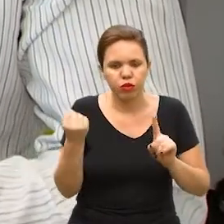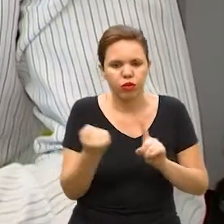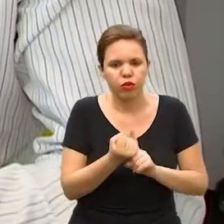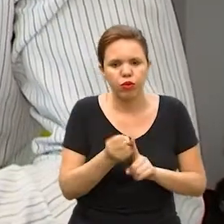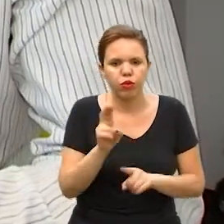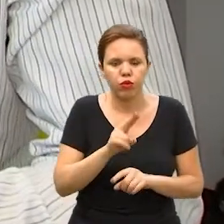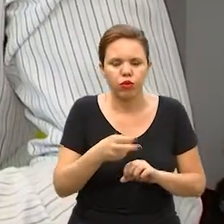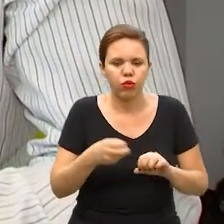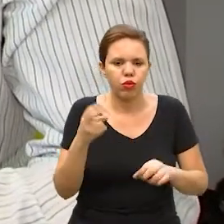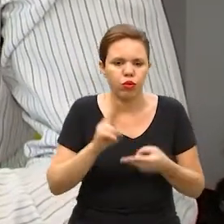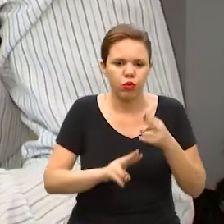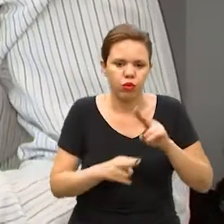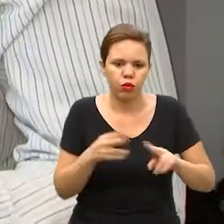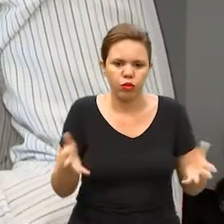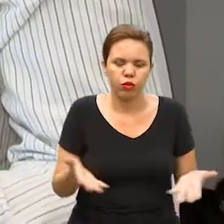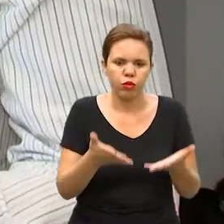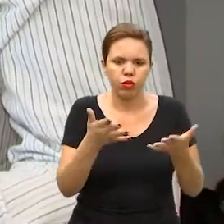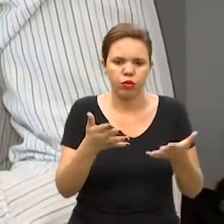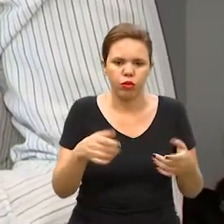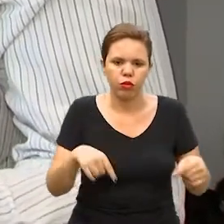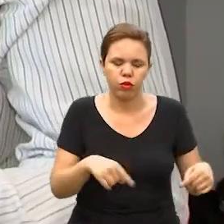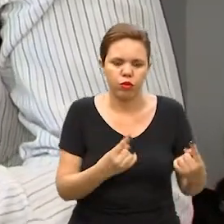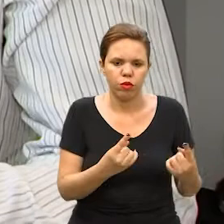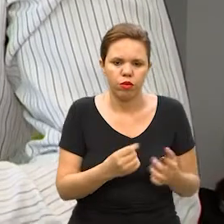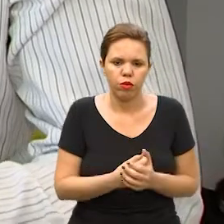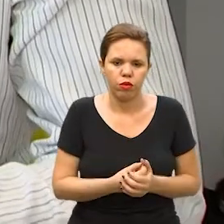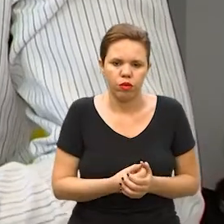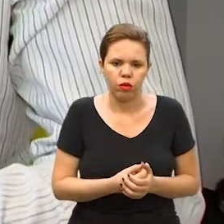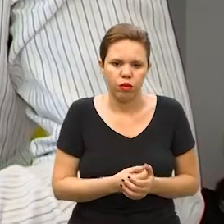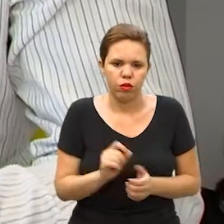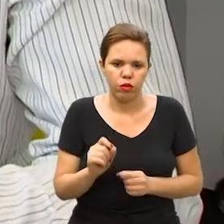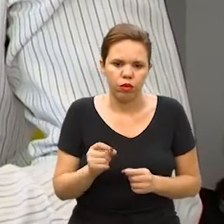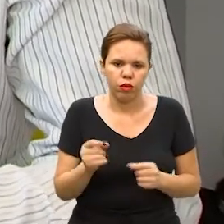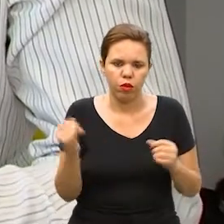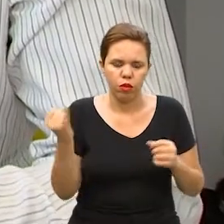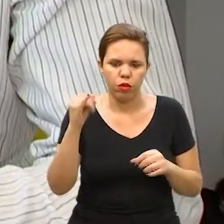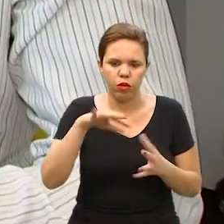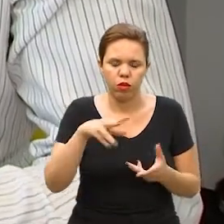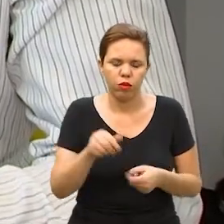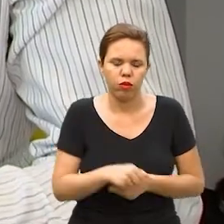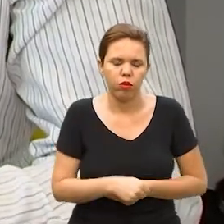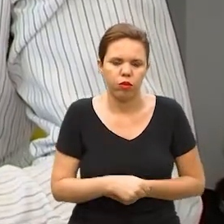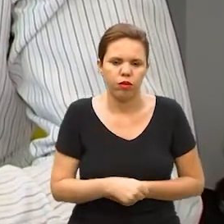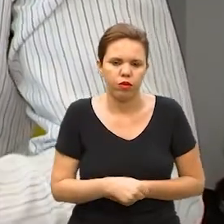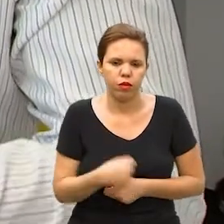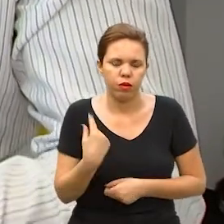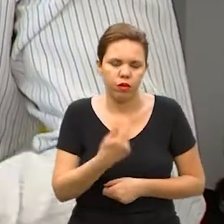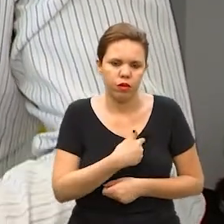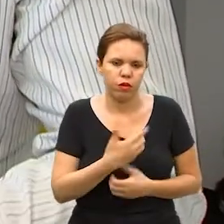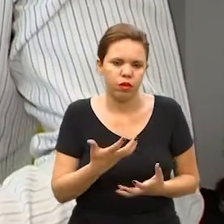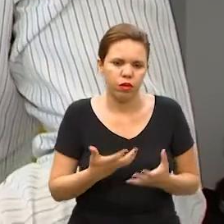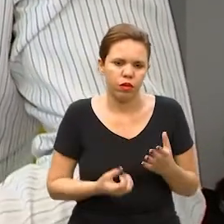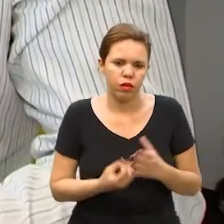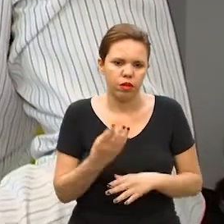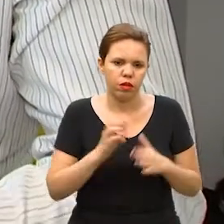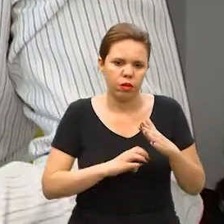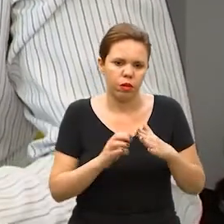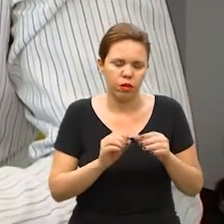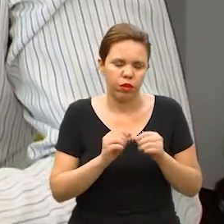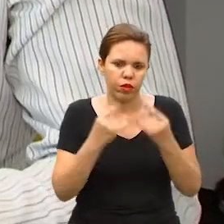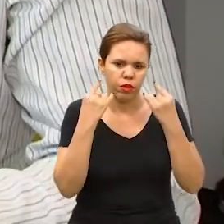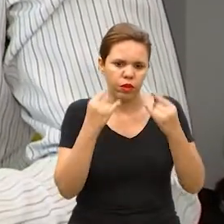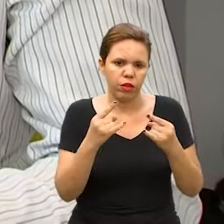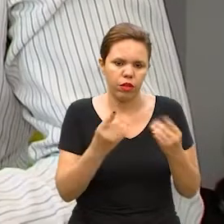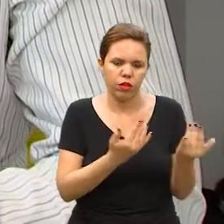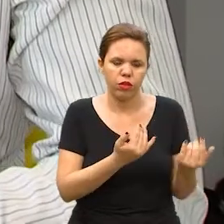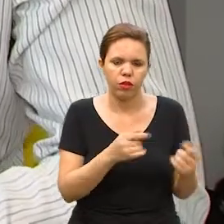usar o seu talento e contribuir para um desafio, né, que é relevante no mundo. E a gente queria criar uma empresa que fosse atrativa para